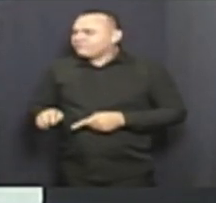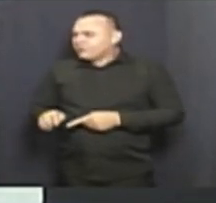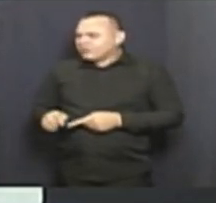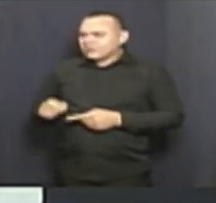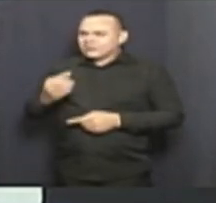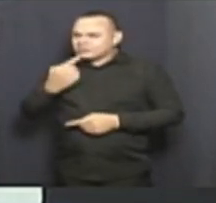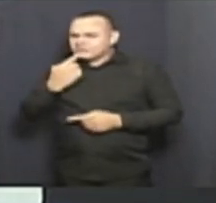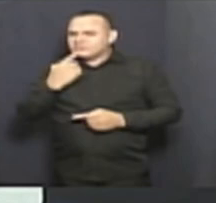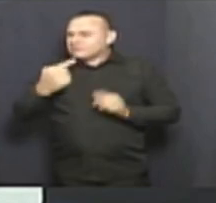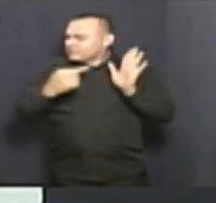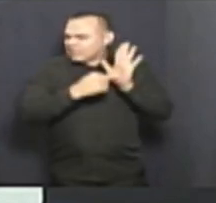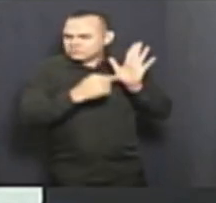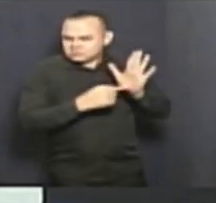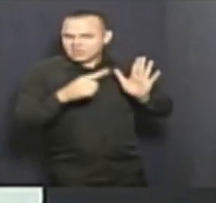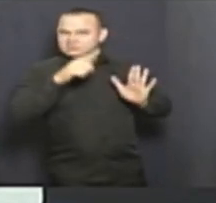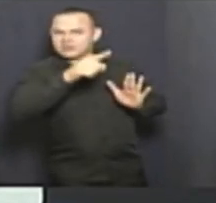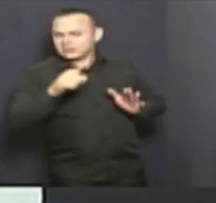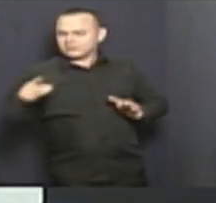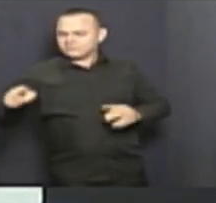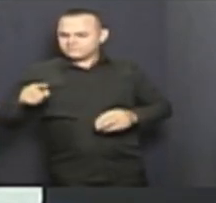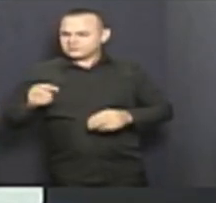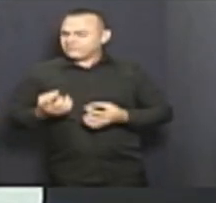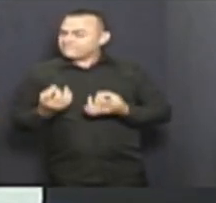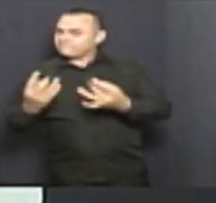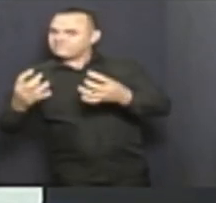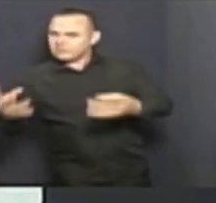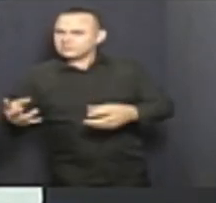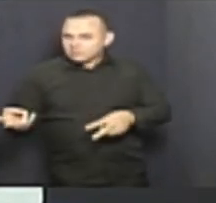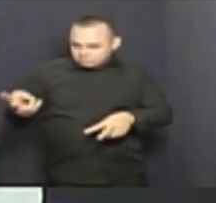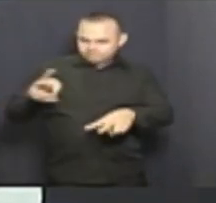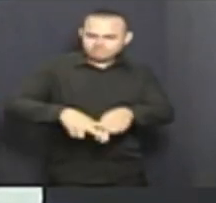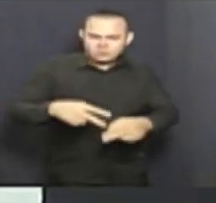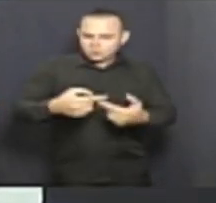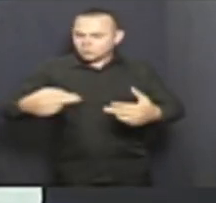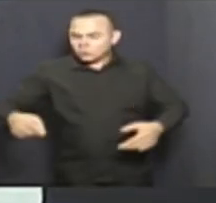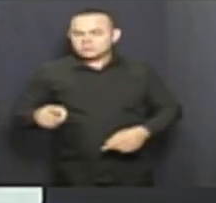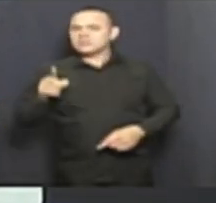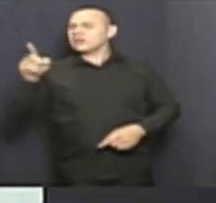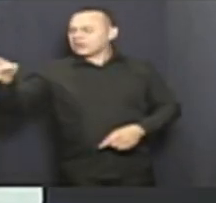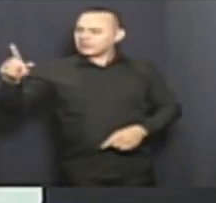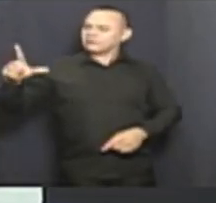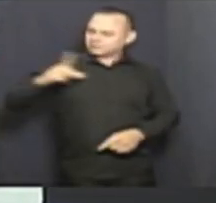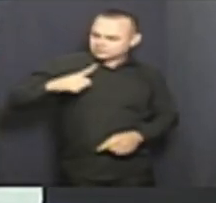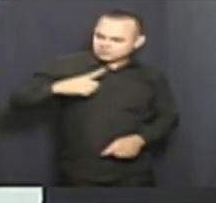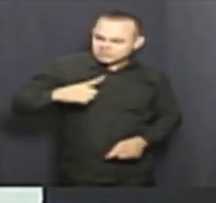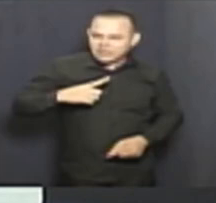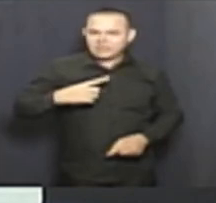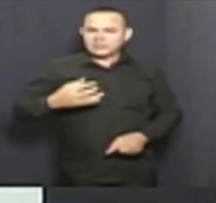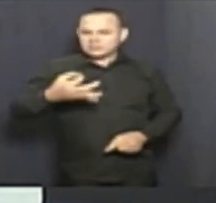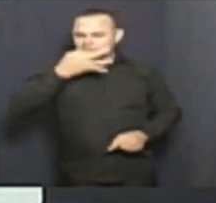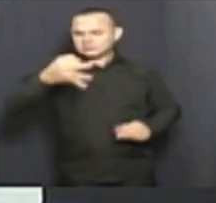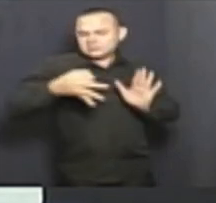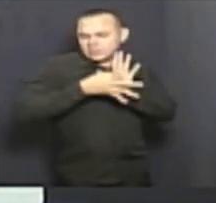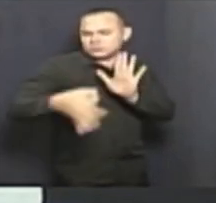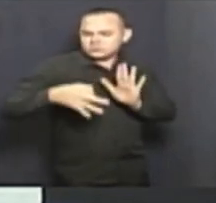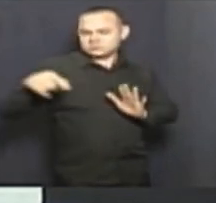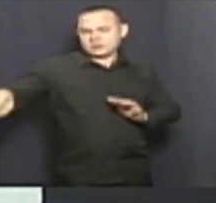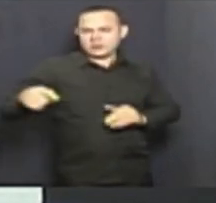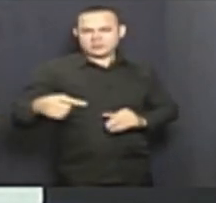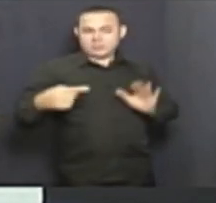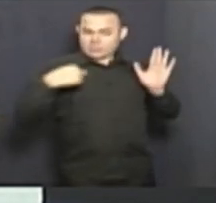traficante um dos maiores traficantes da américa do sul e isso tá lá na denúncia do seu primo não foi eu que denunciei